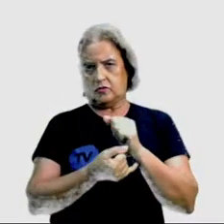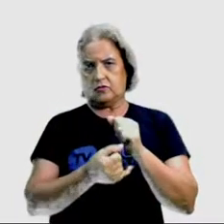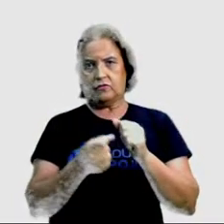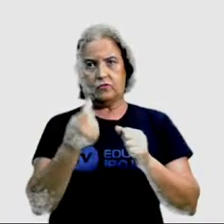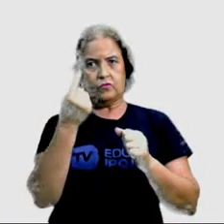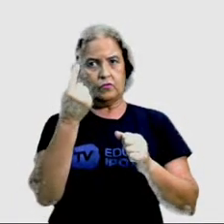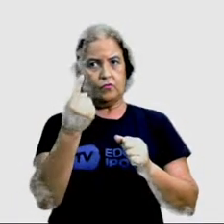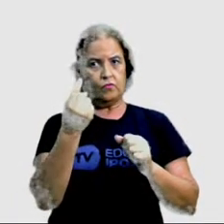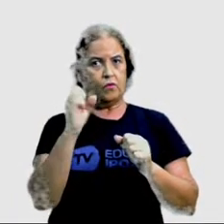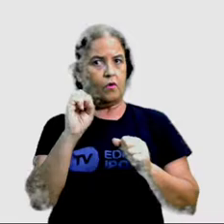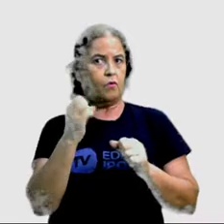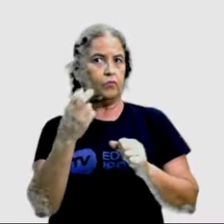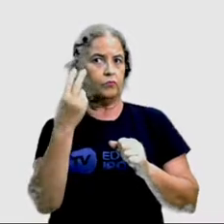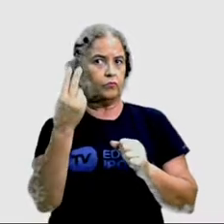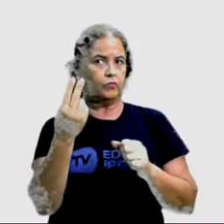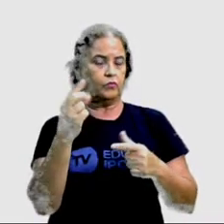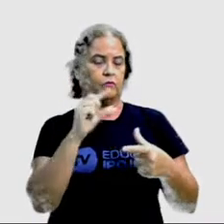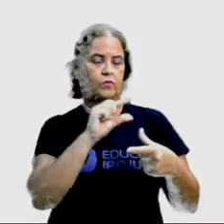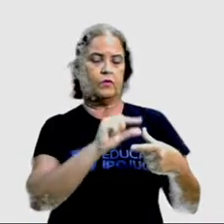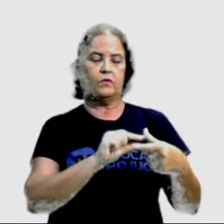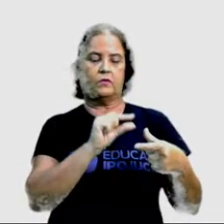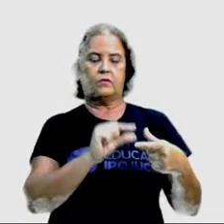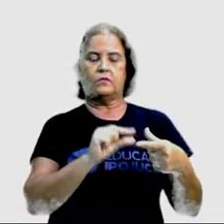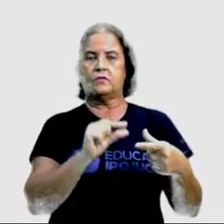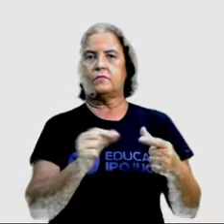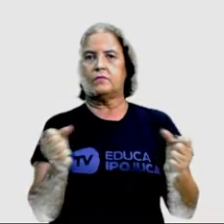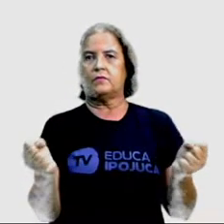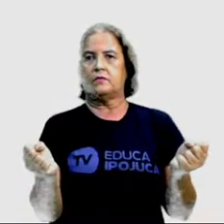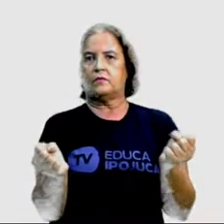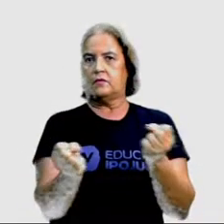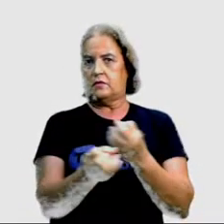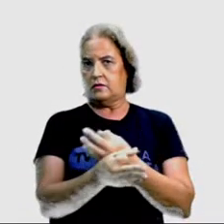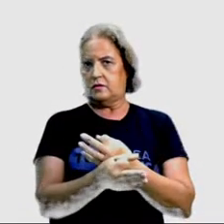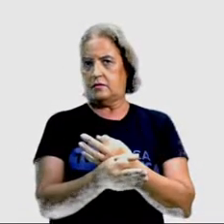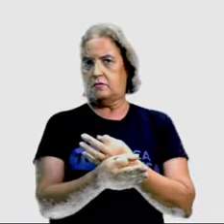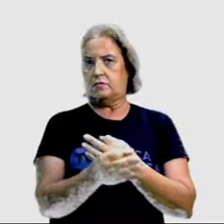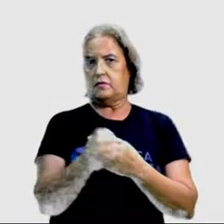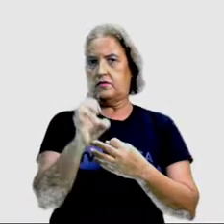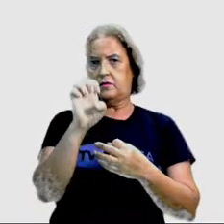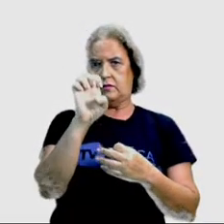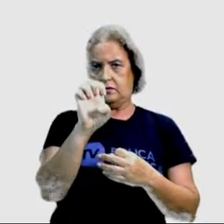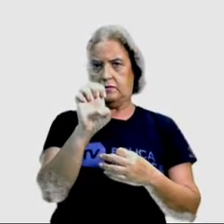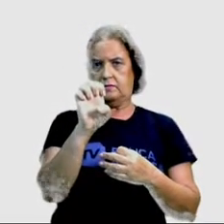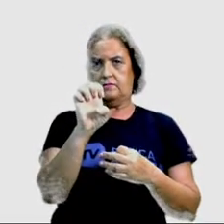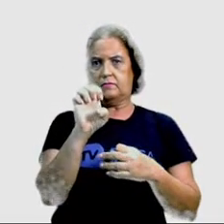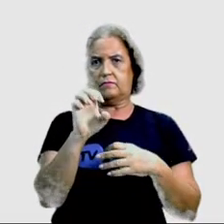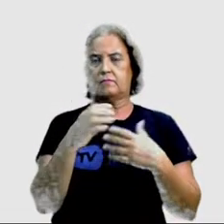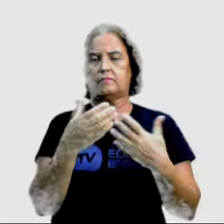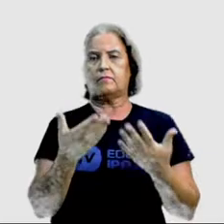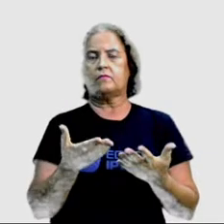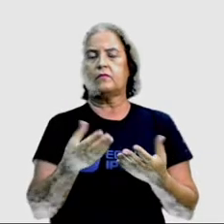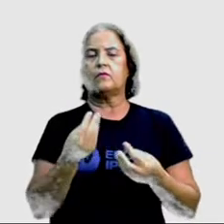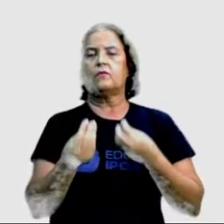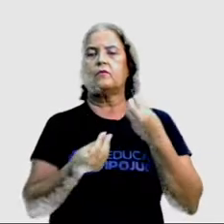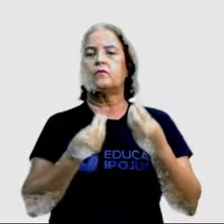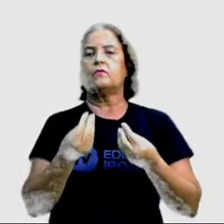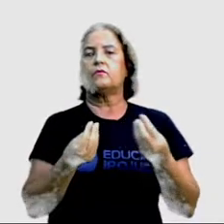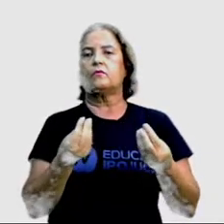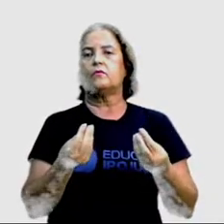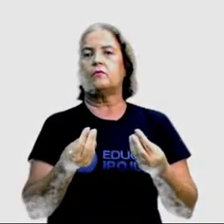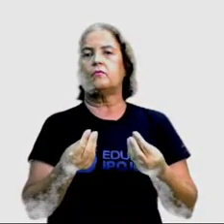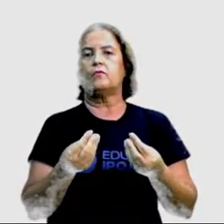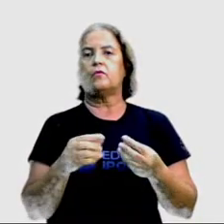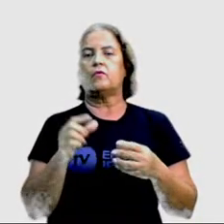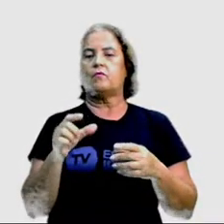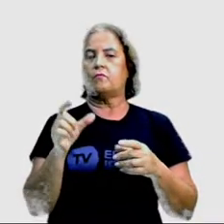ou duas sílabas que são terminados em E, ok? Como que ficaria? Nós vamos